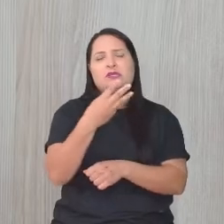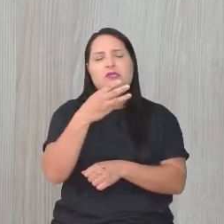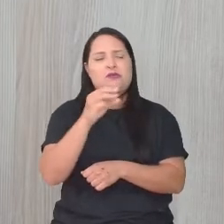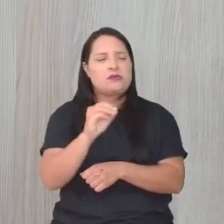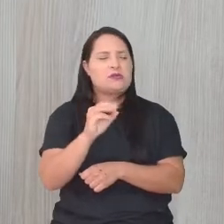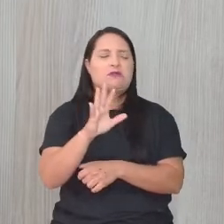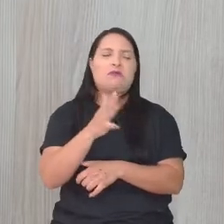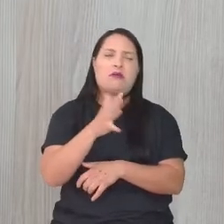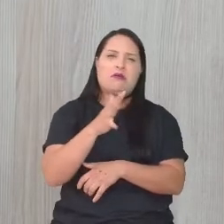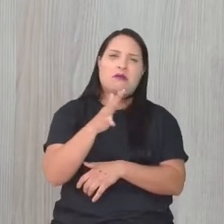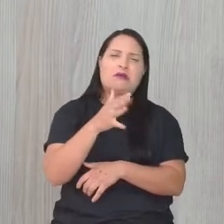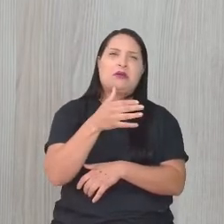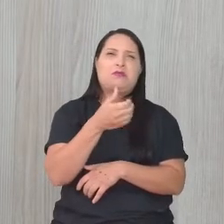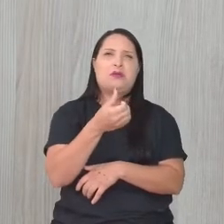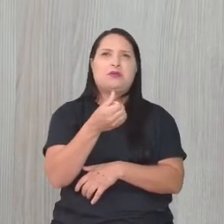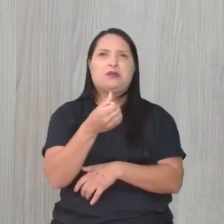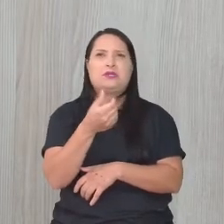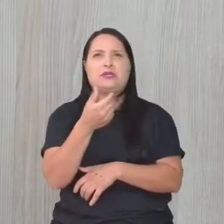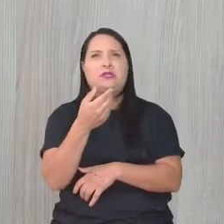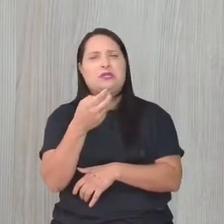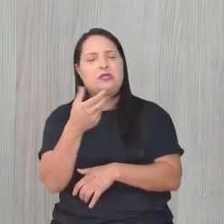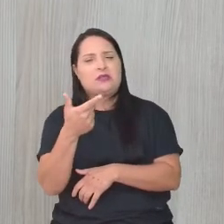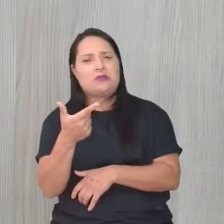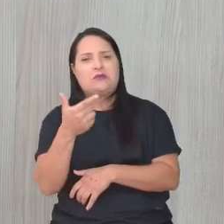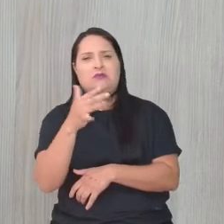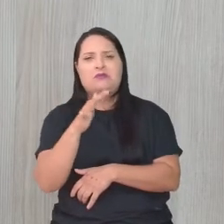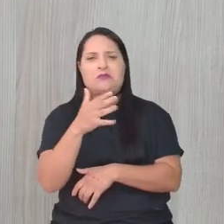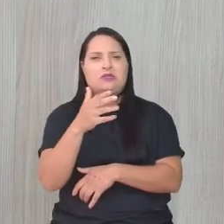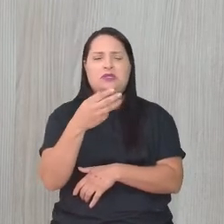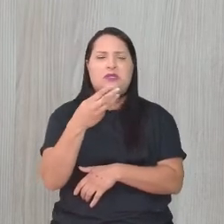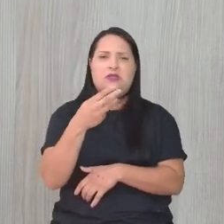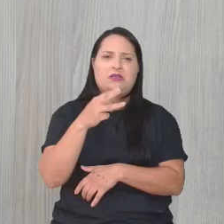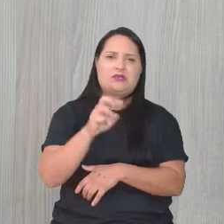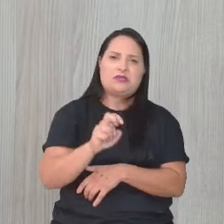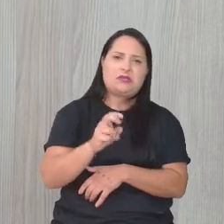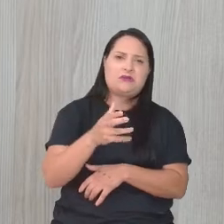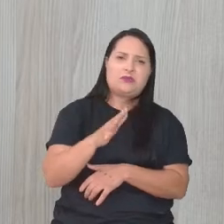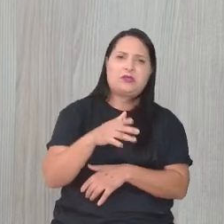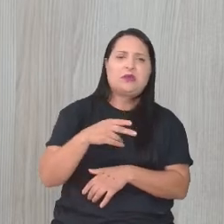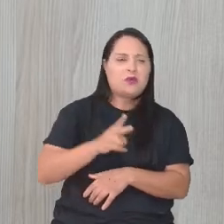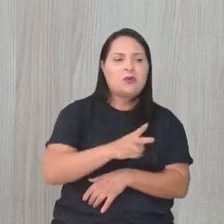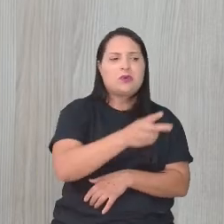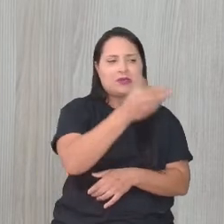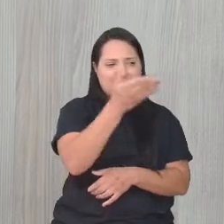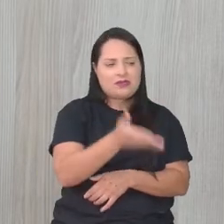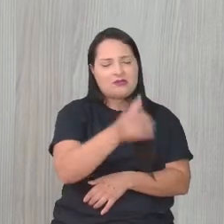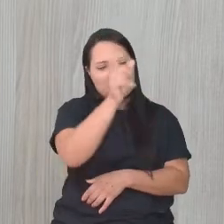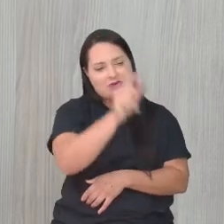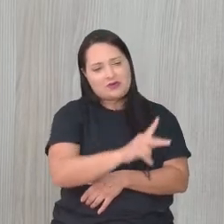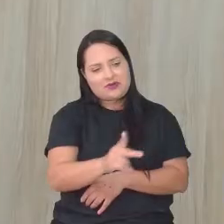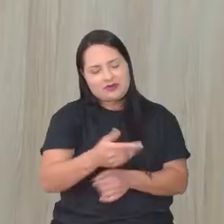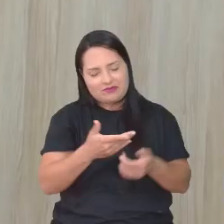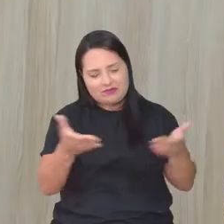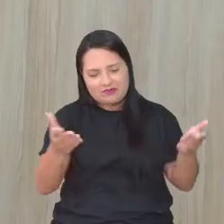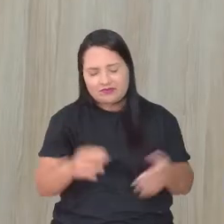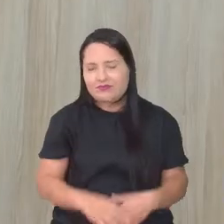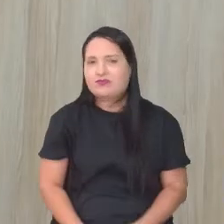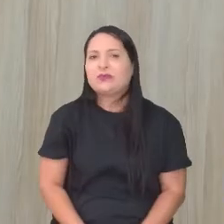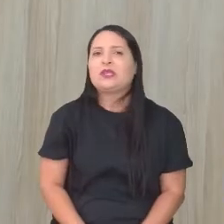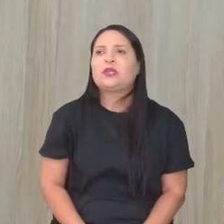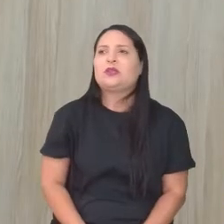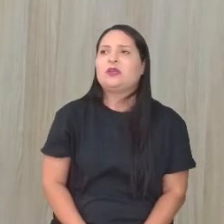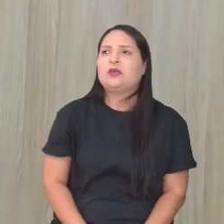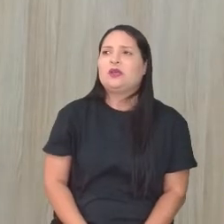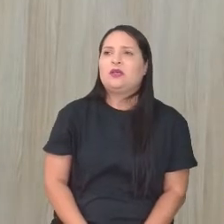e 32, 35, por aí, nessa faixa. Né? Vai lá, professora Vanessa. Pois é, né? E a gente trazer